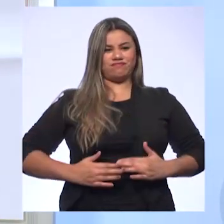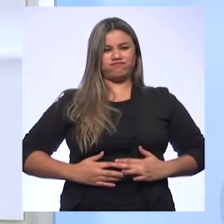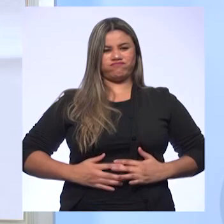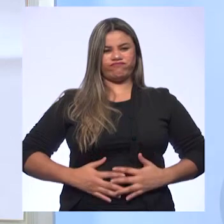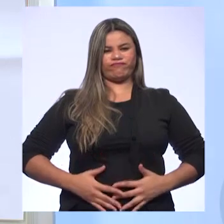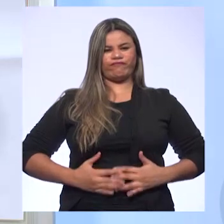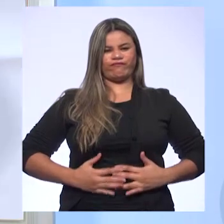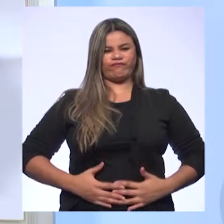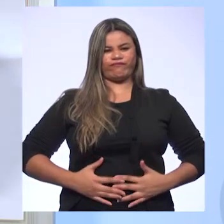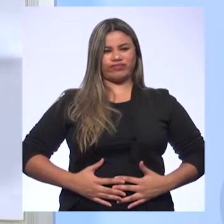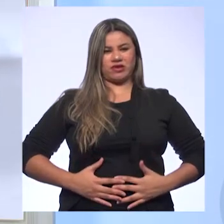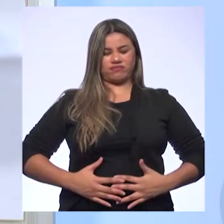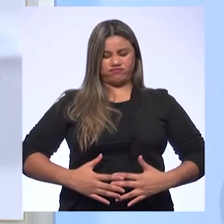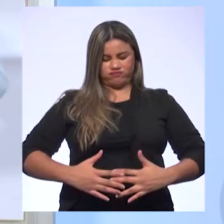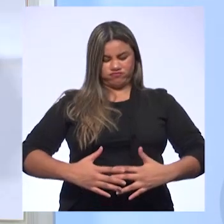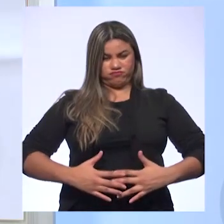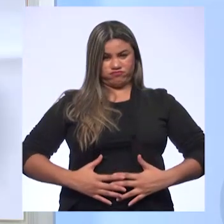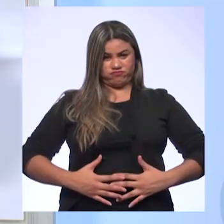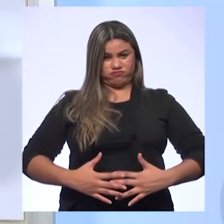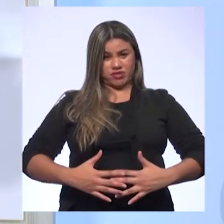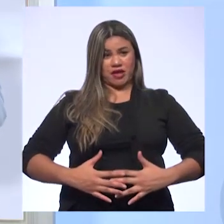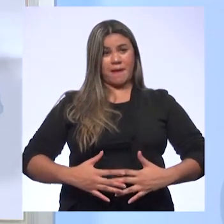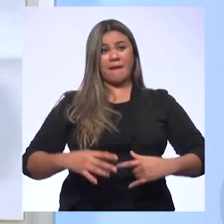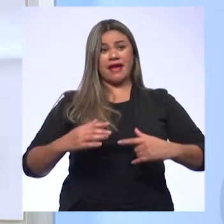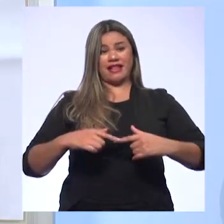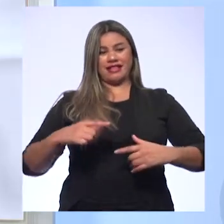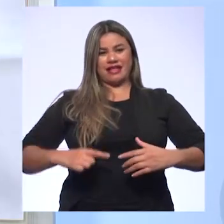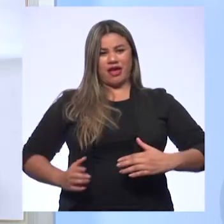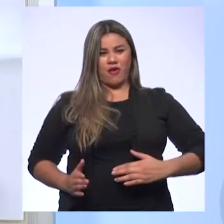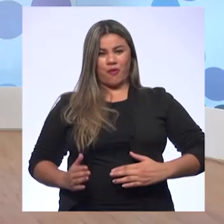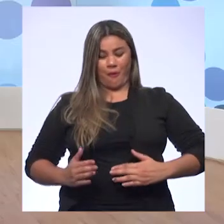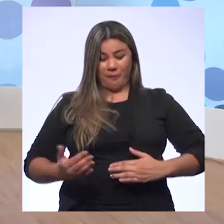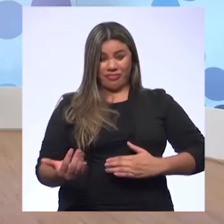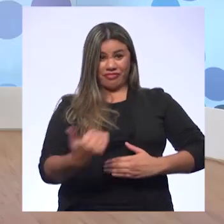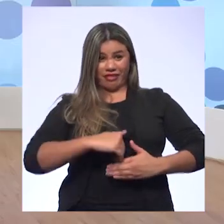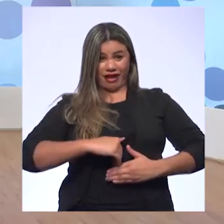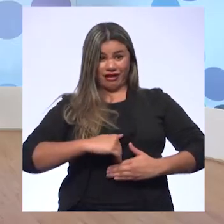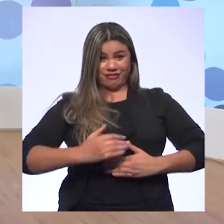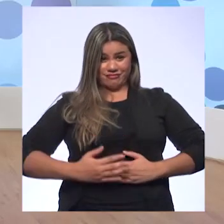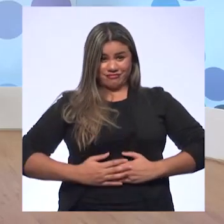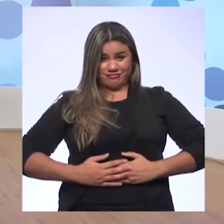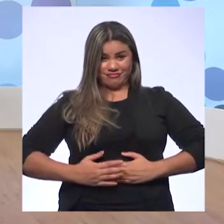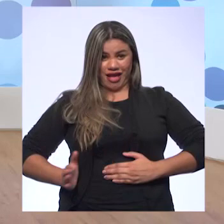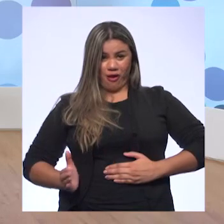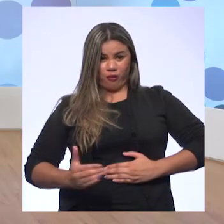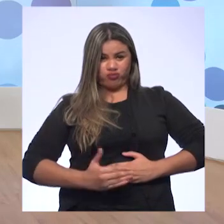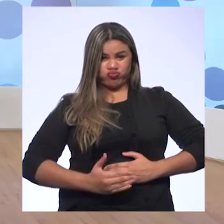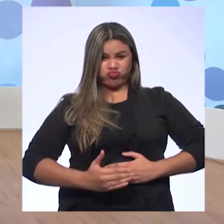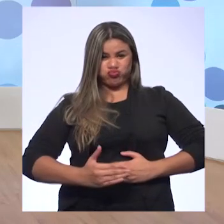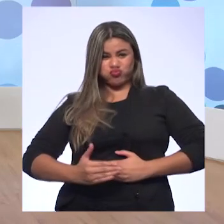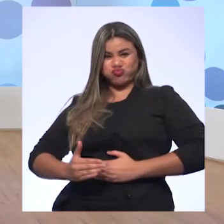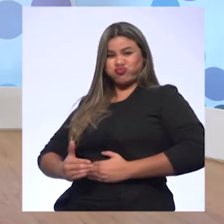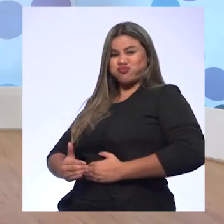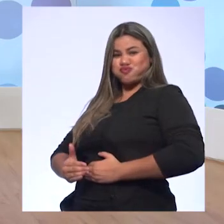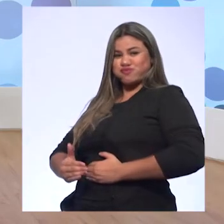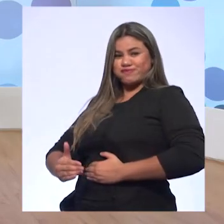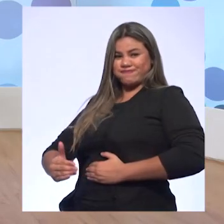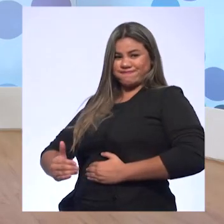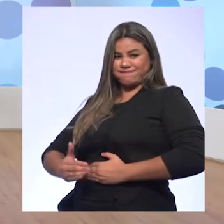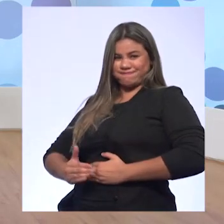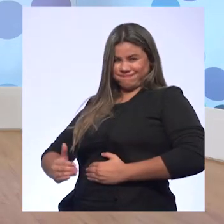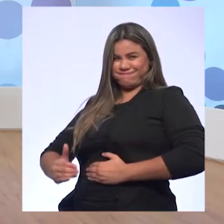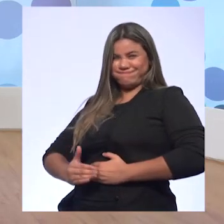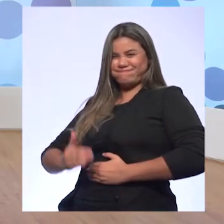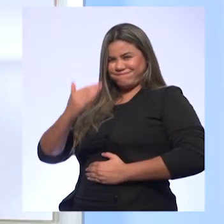eles estão escondidos. Eles estão revestidos aqui com uma camada, né? Uma camada de experiência. Uma